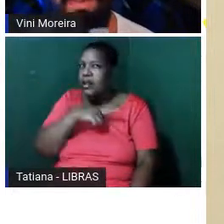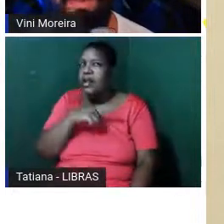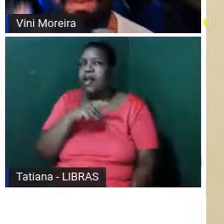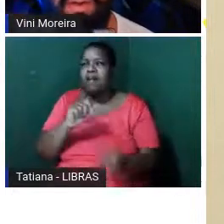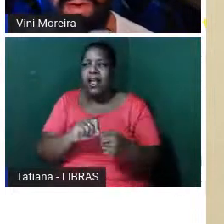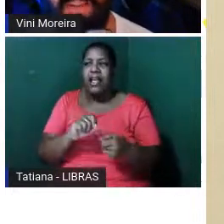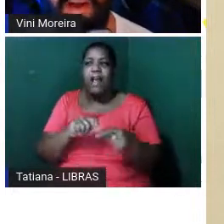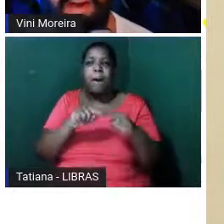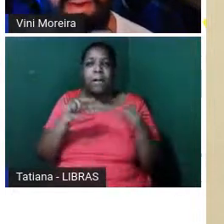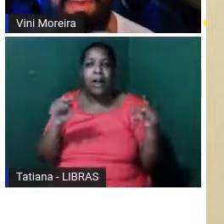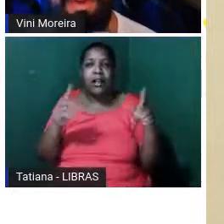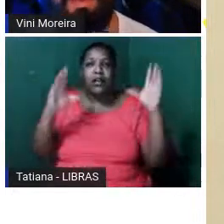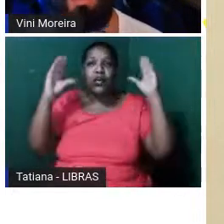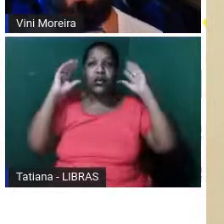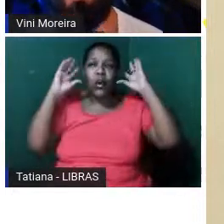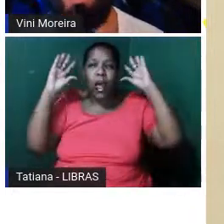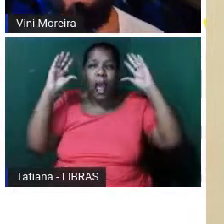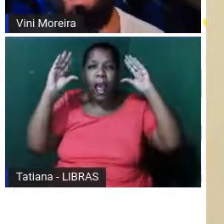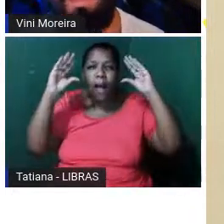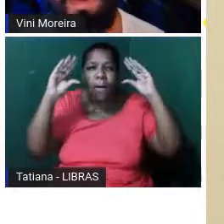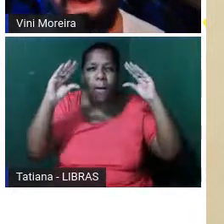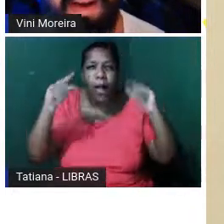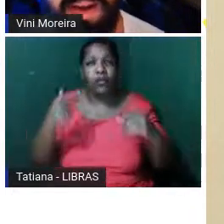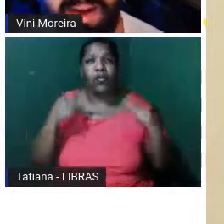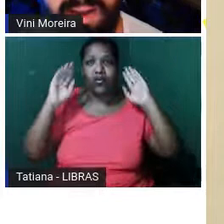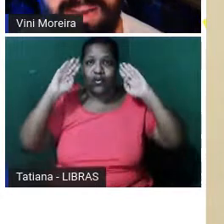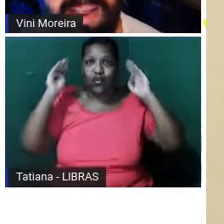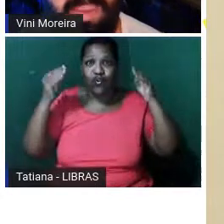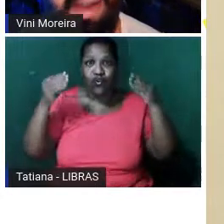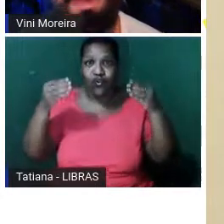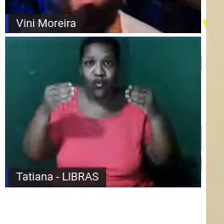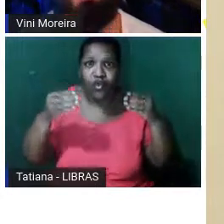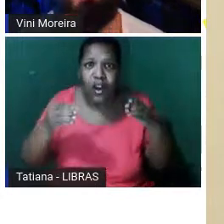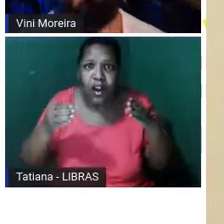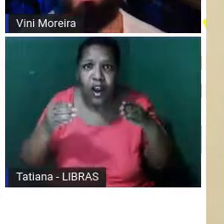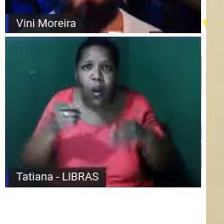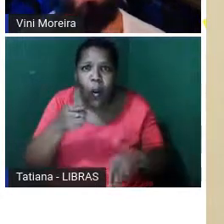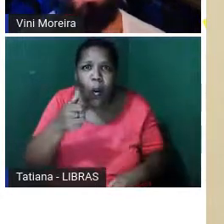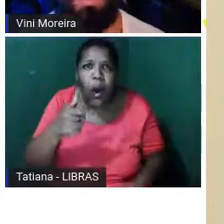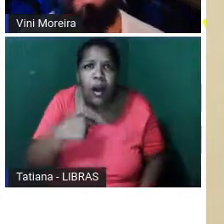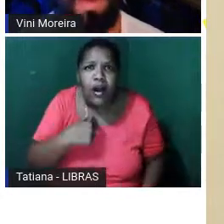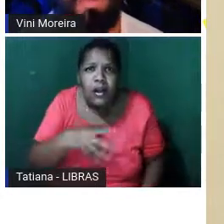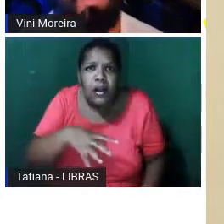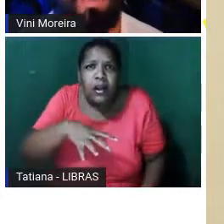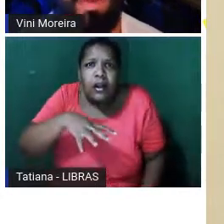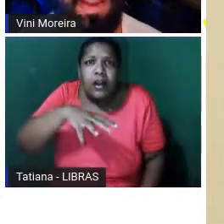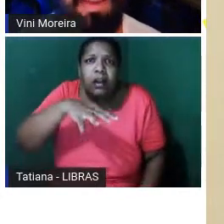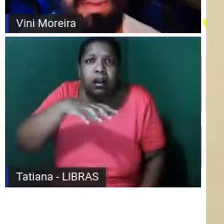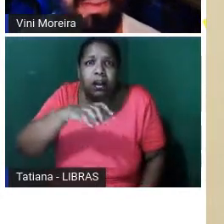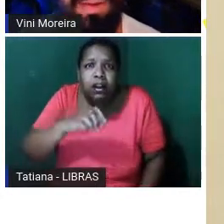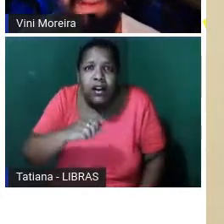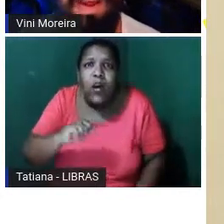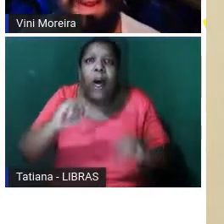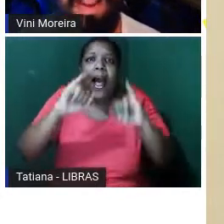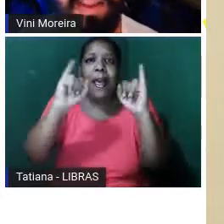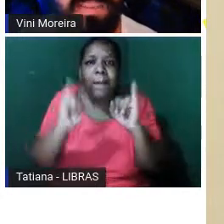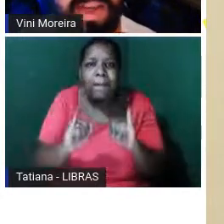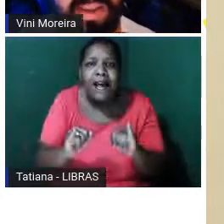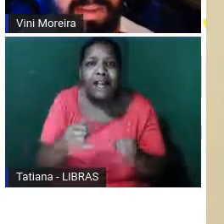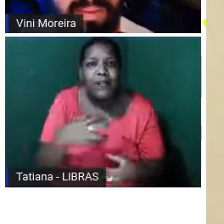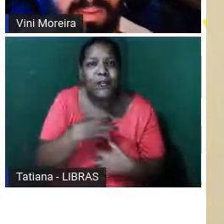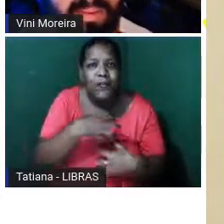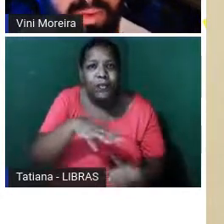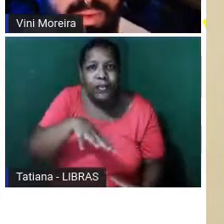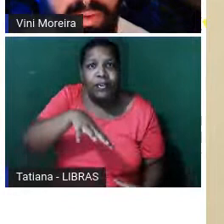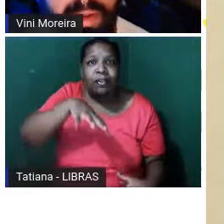isso mas se o som abaixa você meio que dá umas quase que suspiram junto com a imagem você dá a sua última